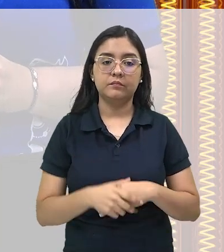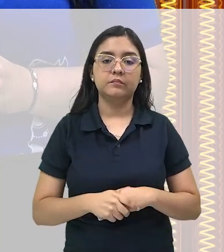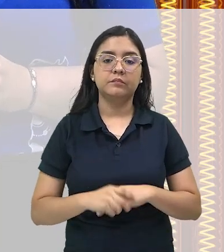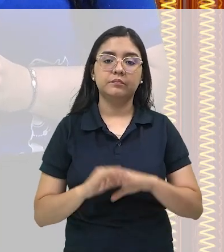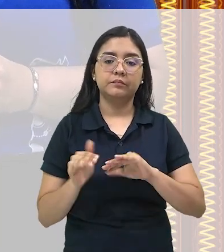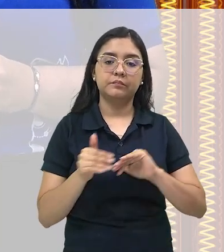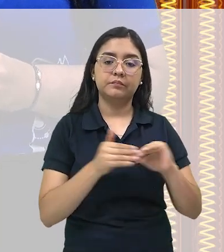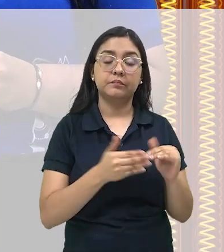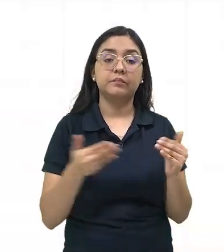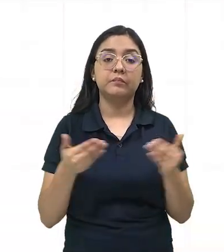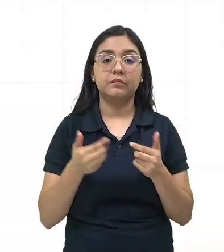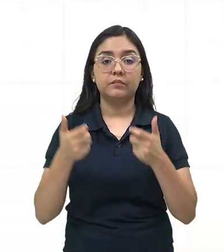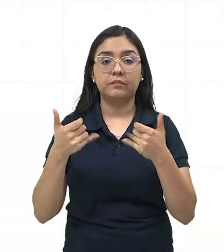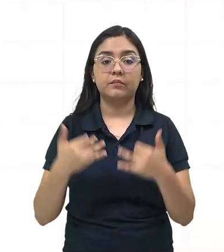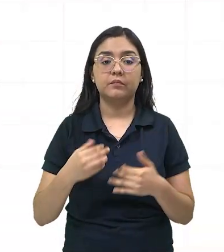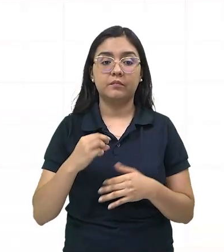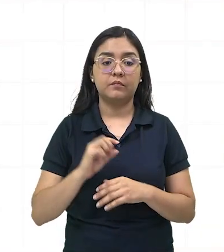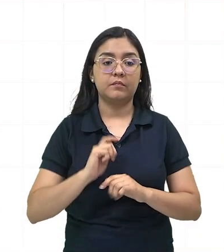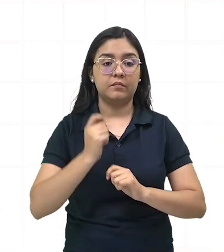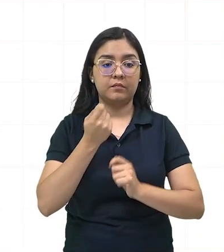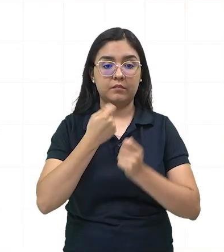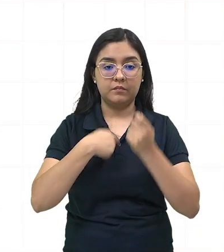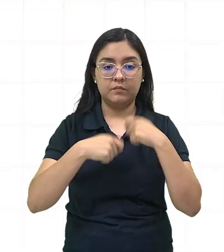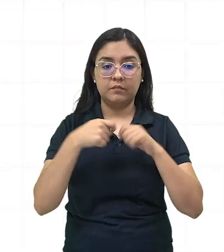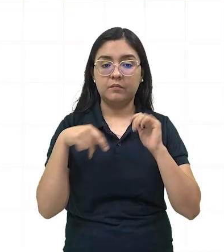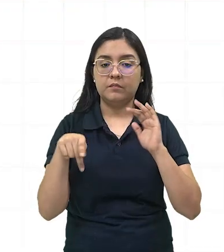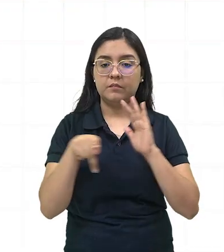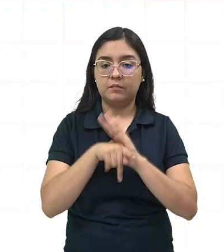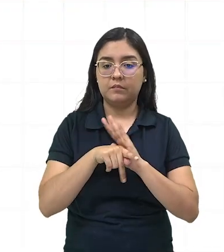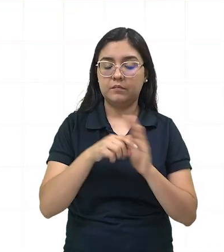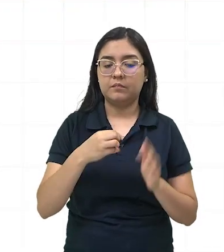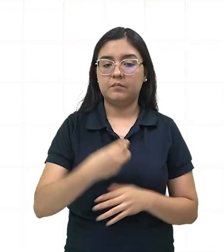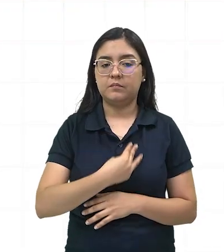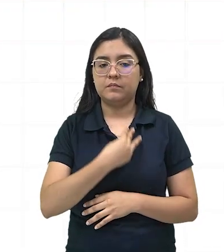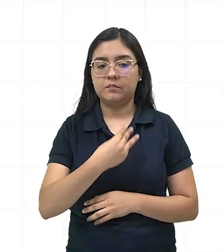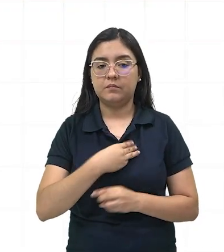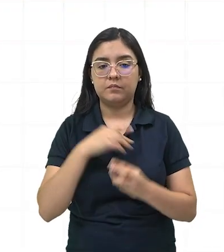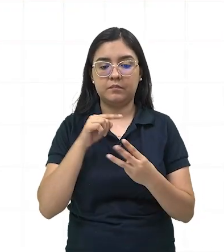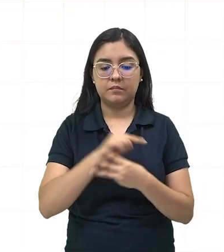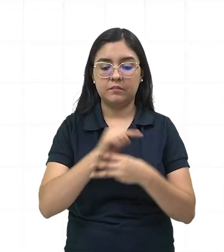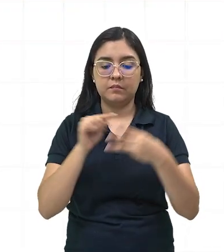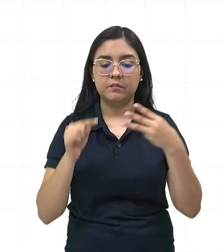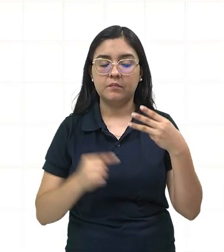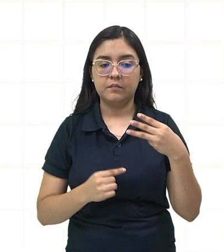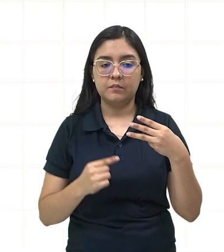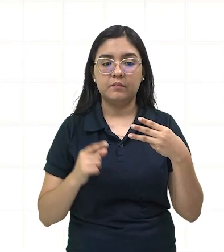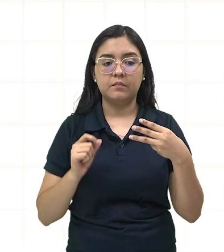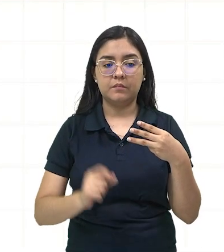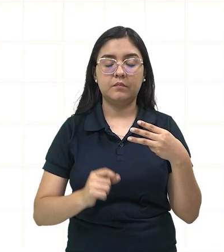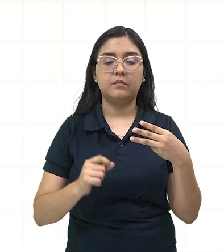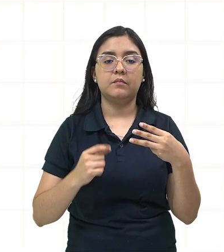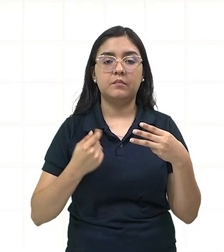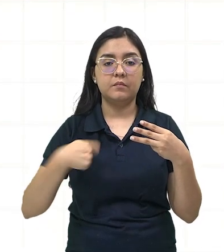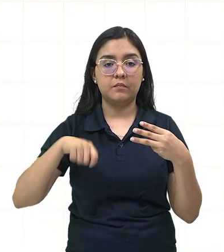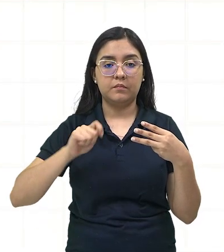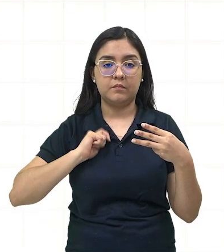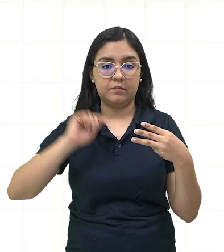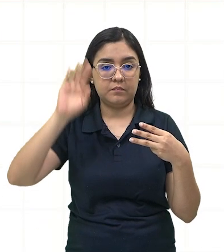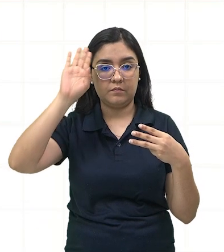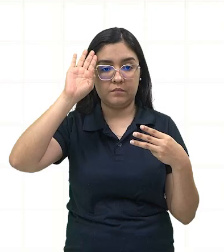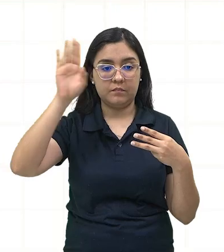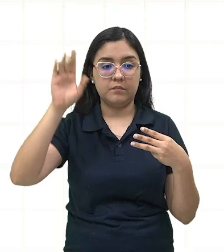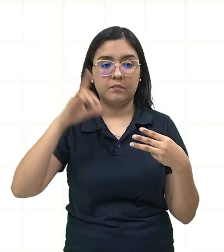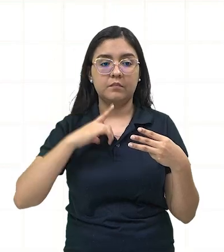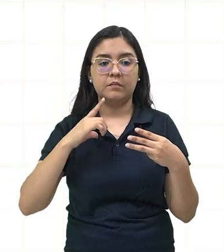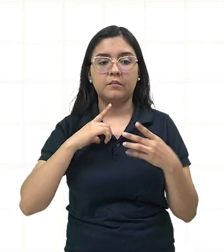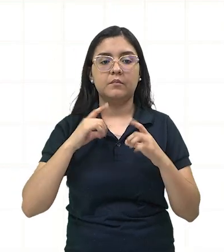sobre a economia canadense. Trazemos para vocês agora 3 aspectos da economia principal,